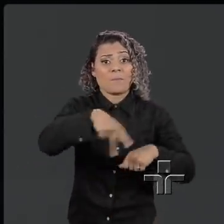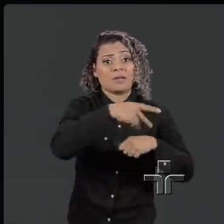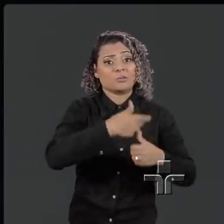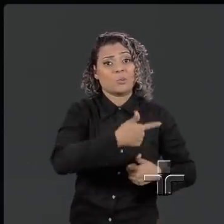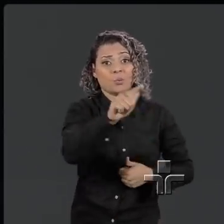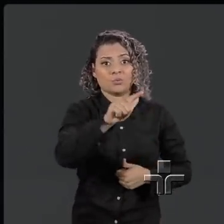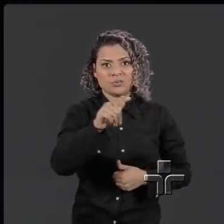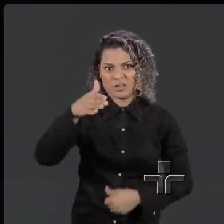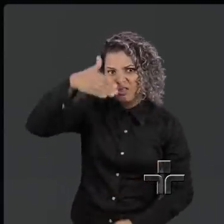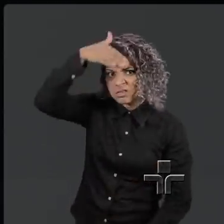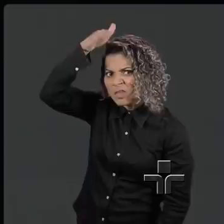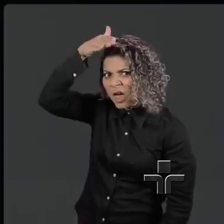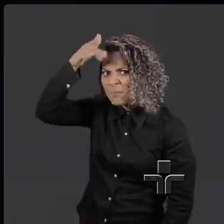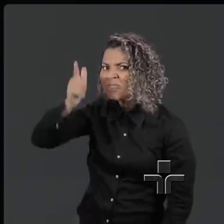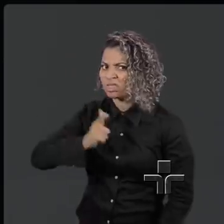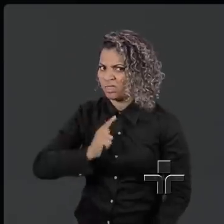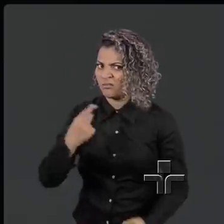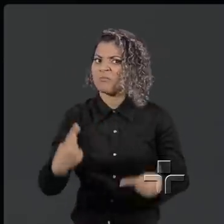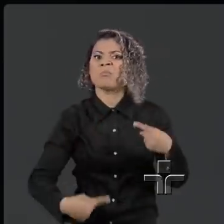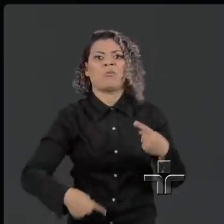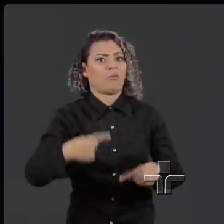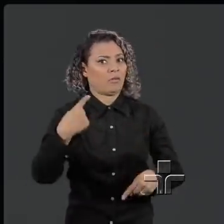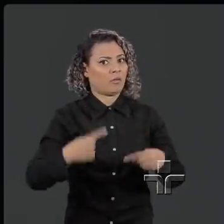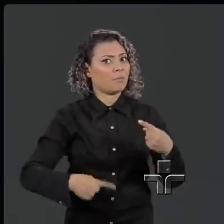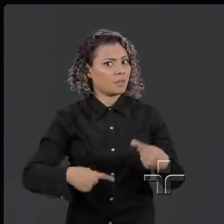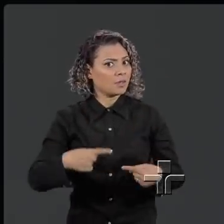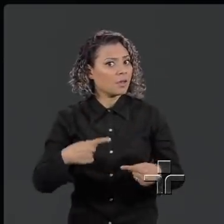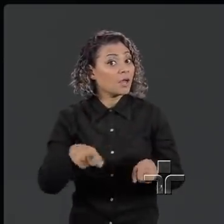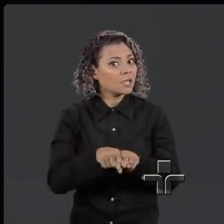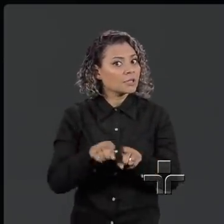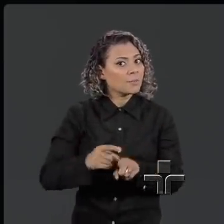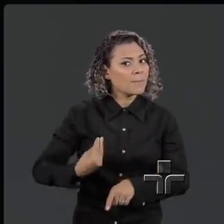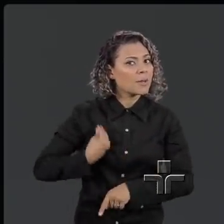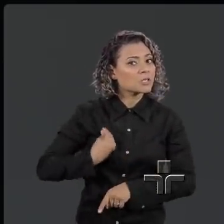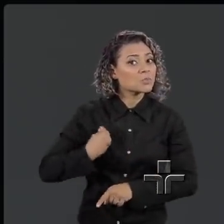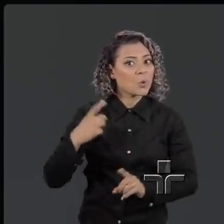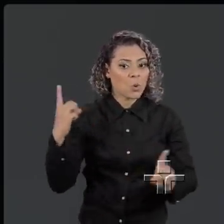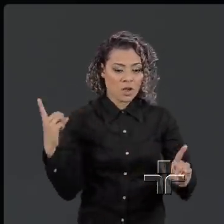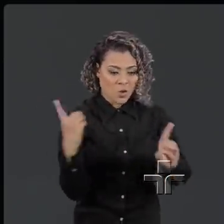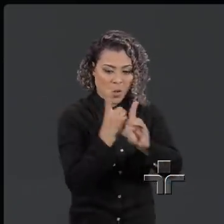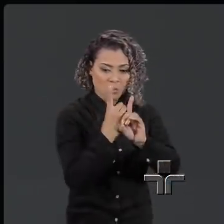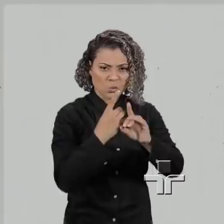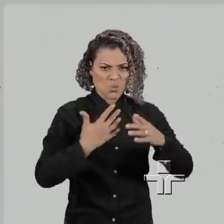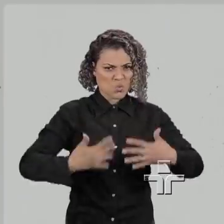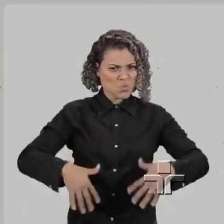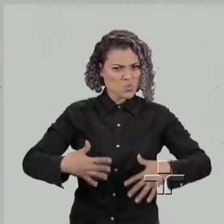Donald Trump se envolveu em muitas polêmicas e também participou de encontros